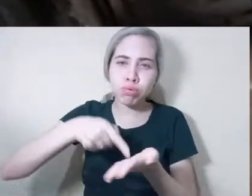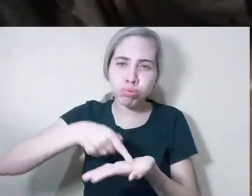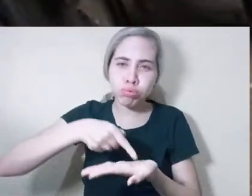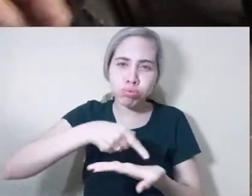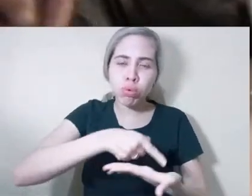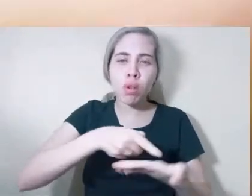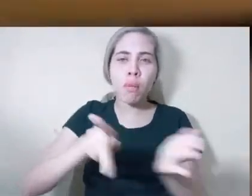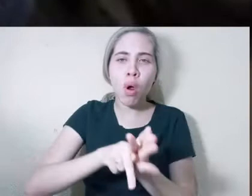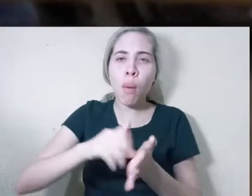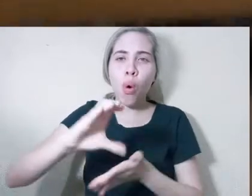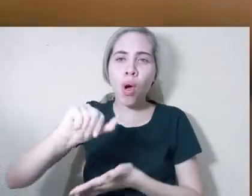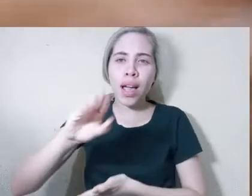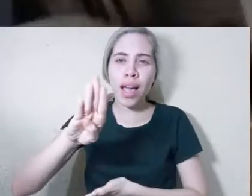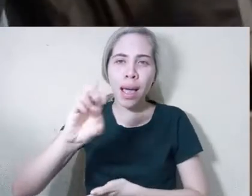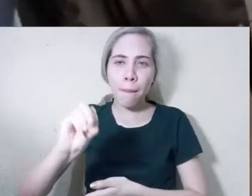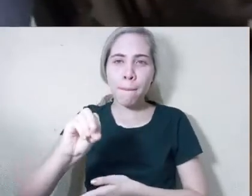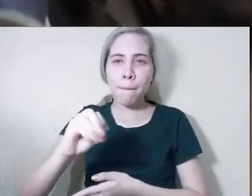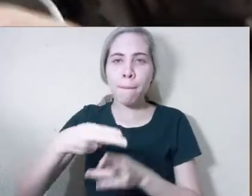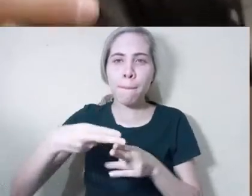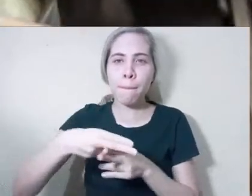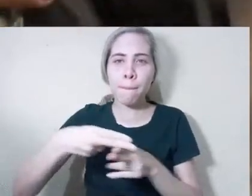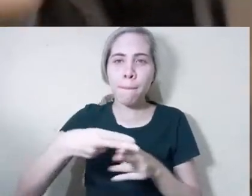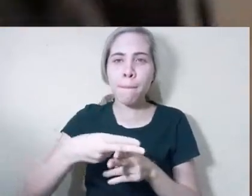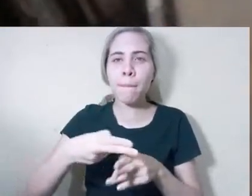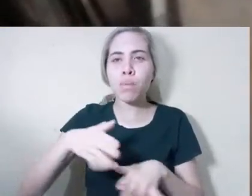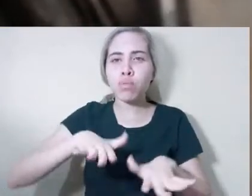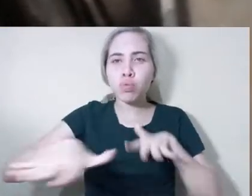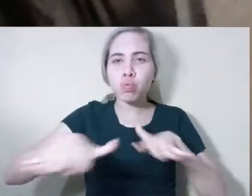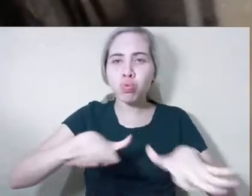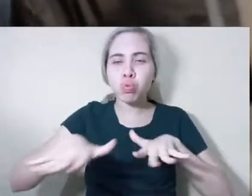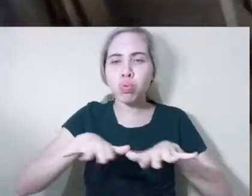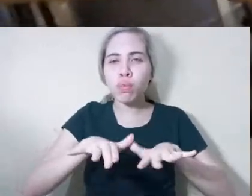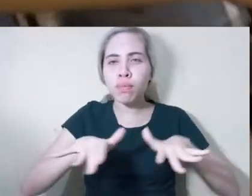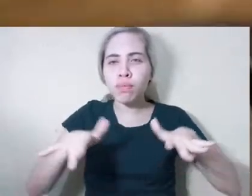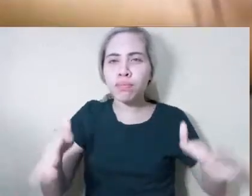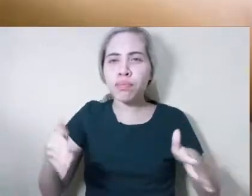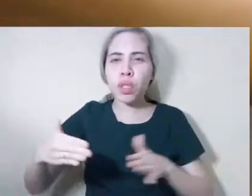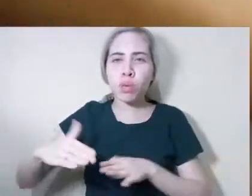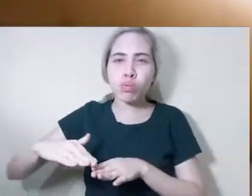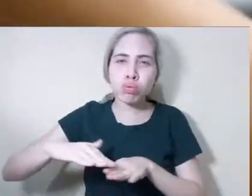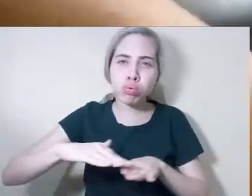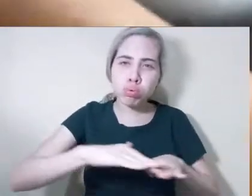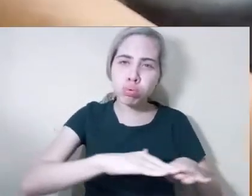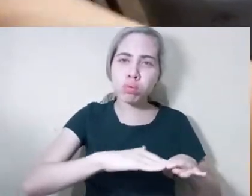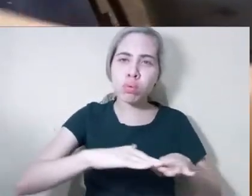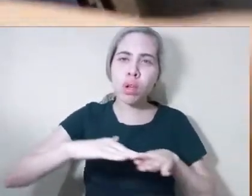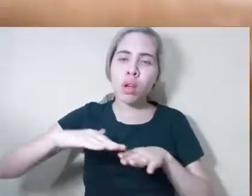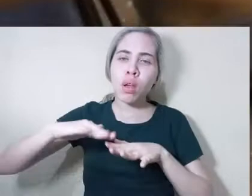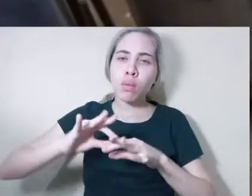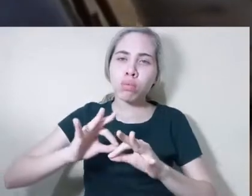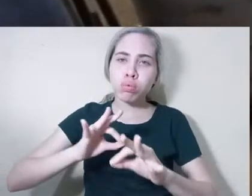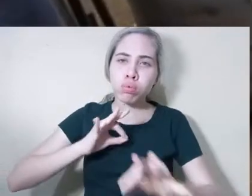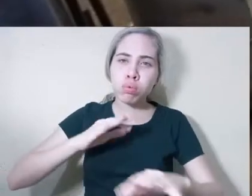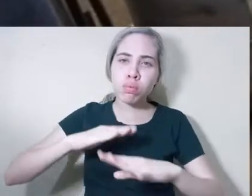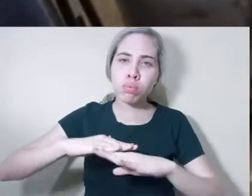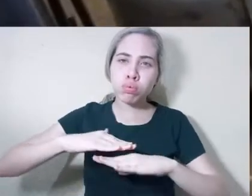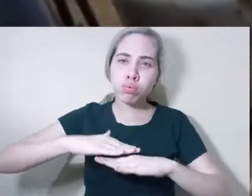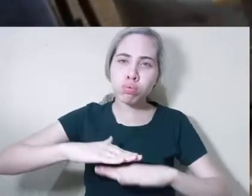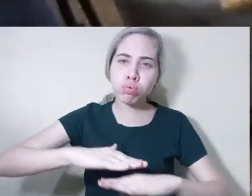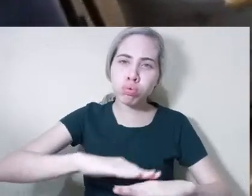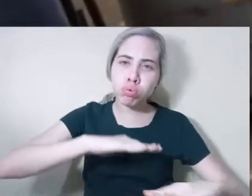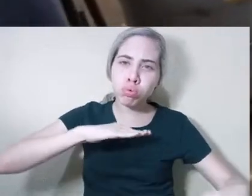furação que ele usa para fazer o furo dos cabos, né? Com a movimentação desta alavanca, a mesa anda no